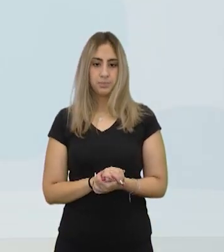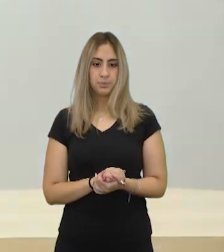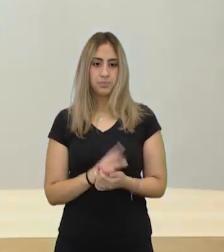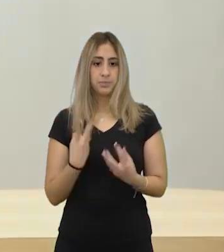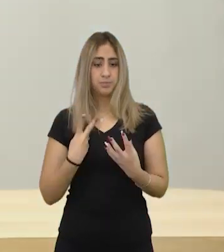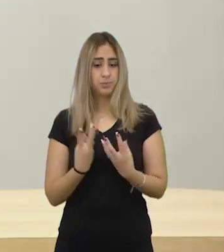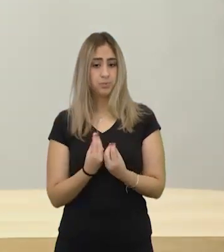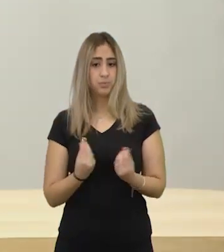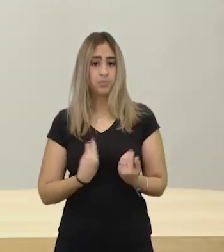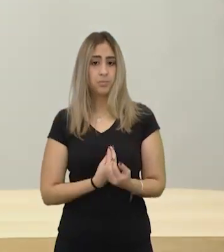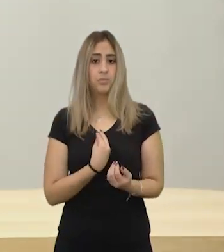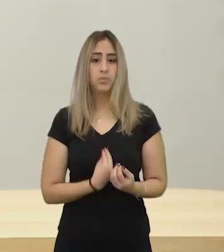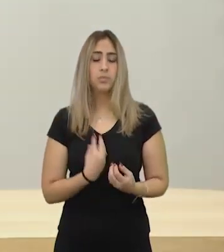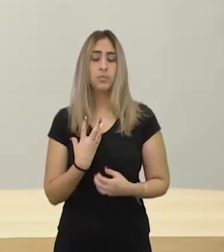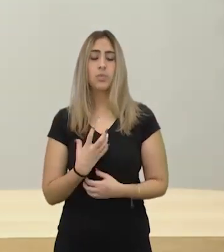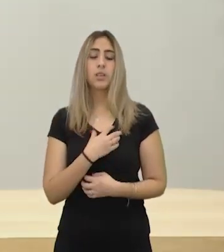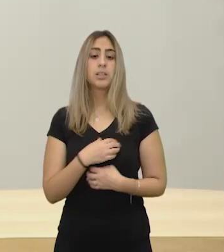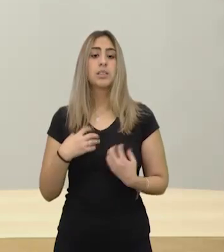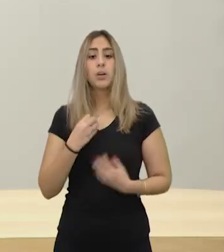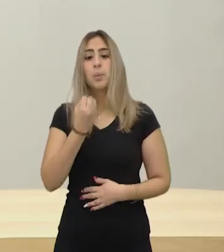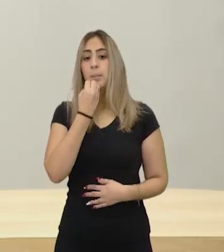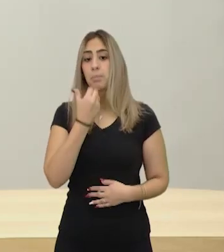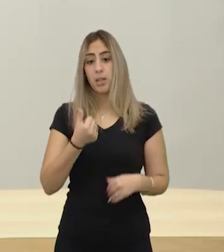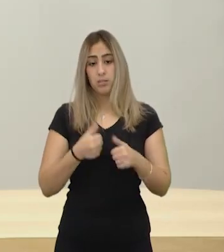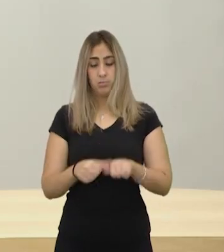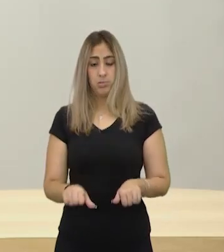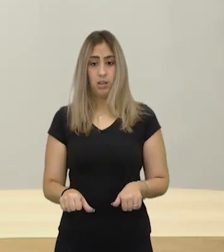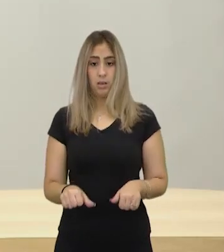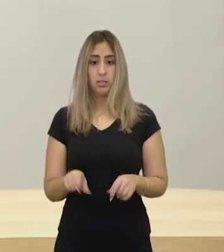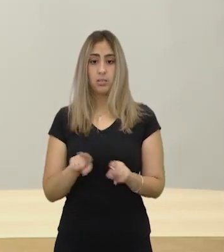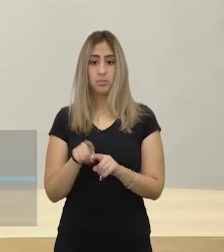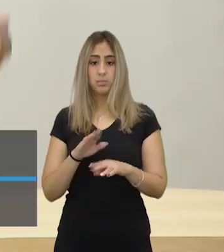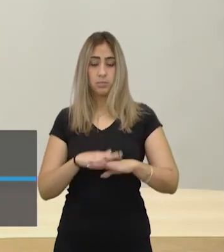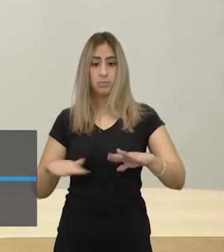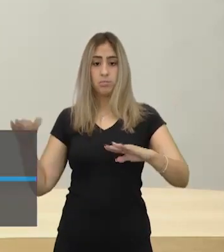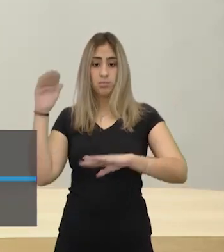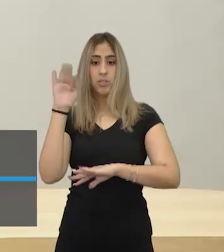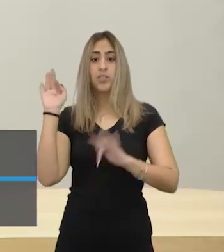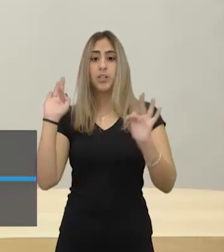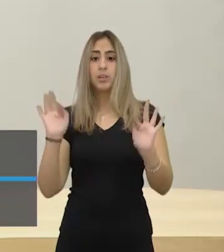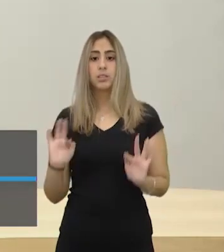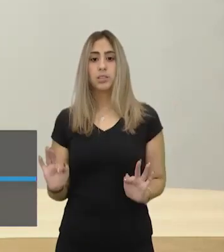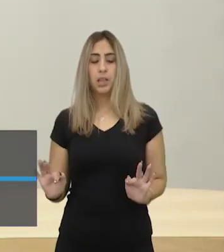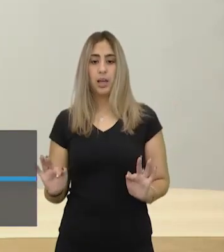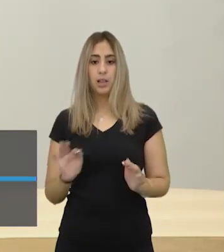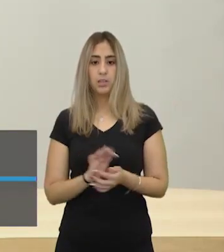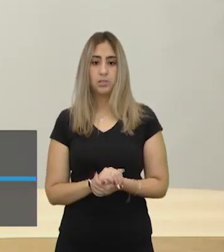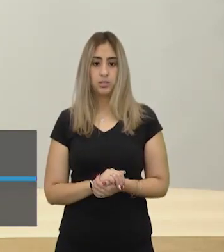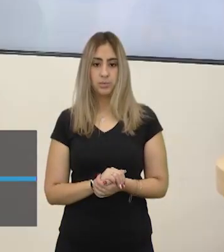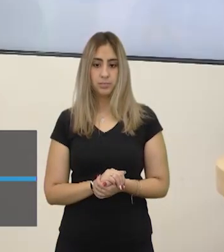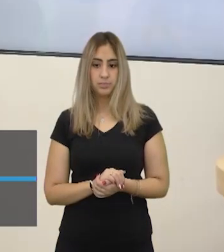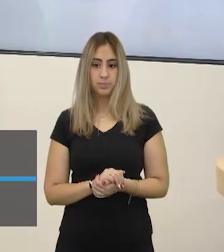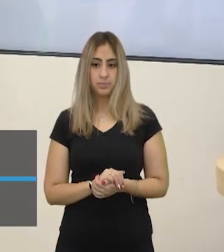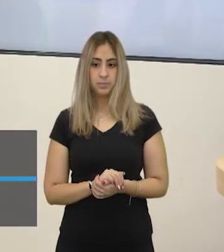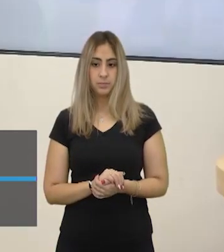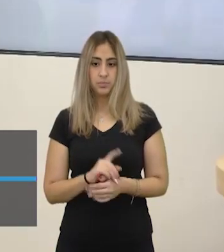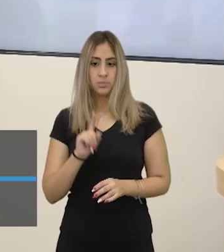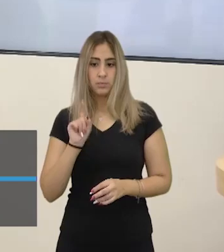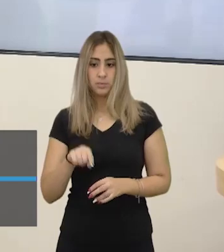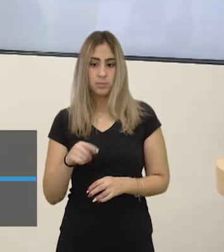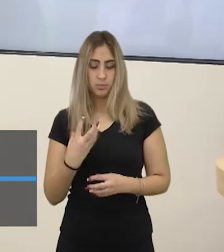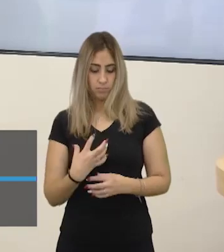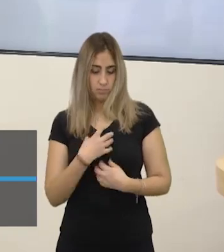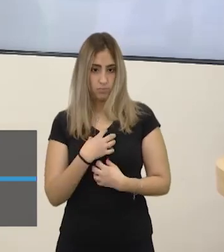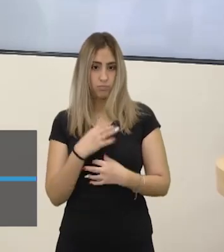de vida é sensação de bem-estar. Além de felicidade, sempre tem, se é, né? o Ela é a acrescenta. sensação de bem-estar, é o aspecto